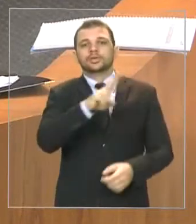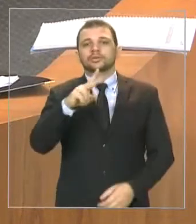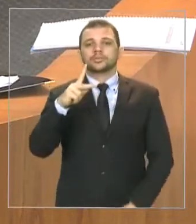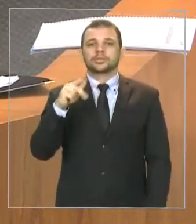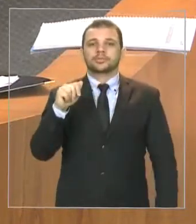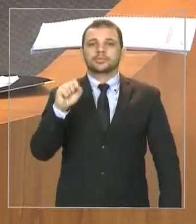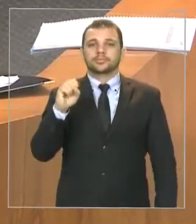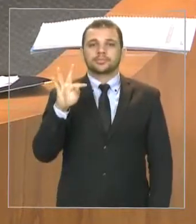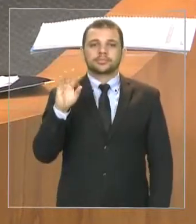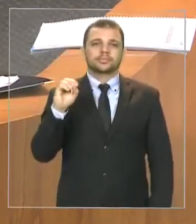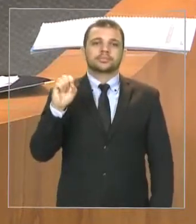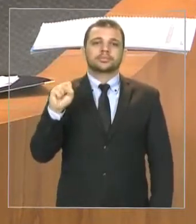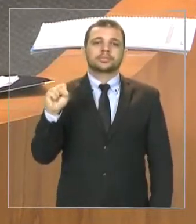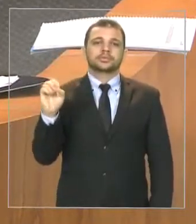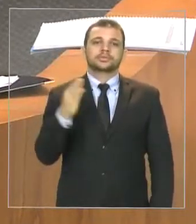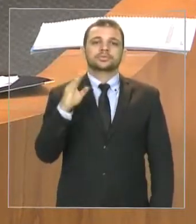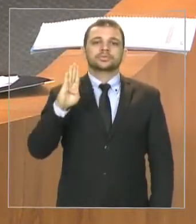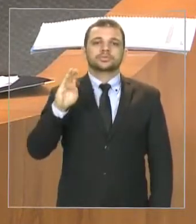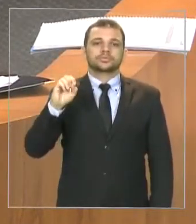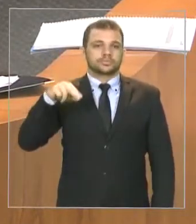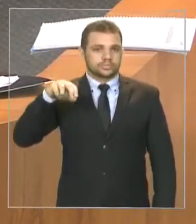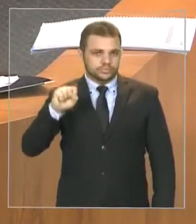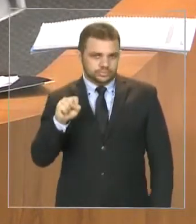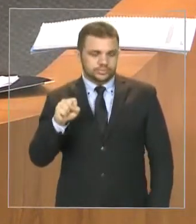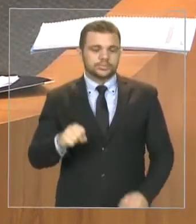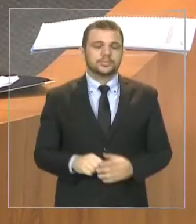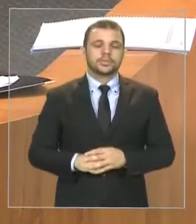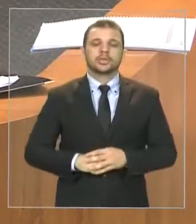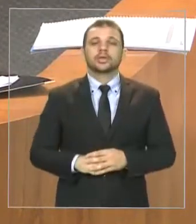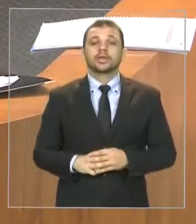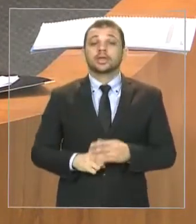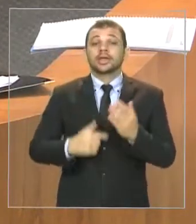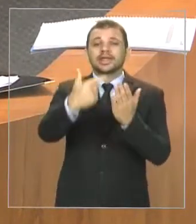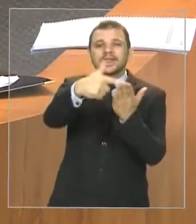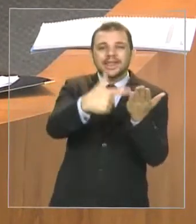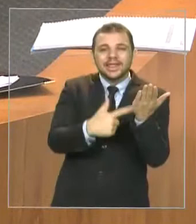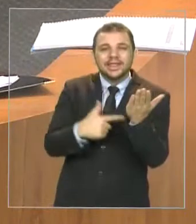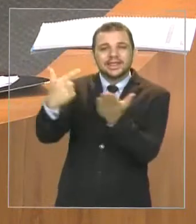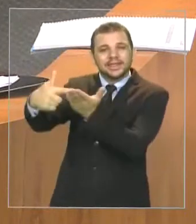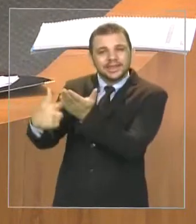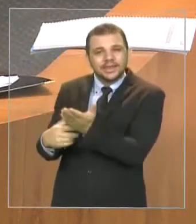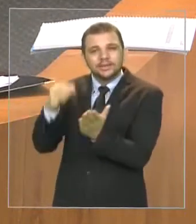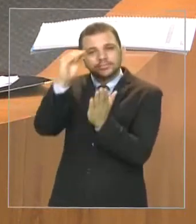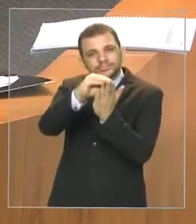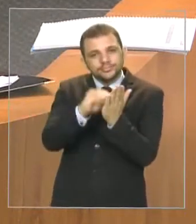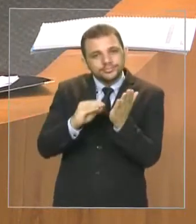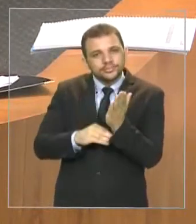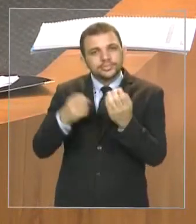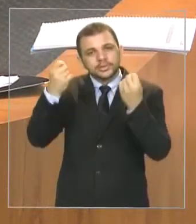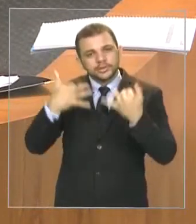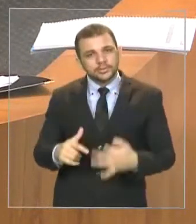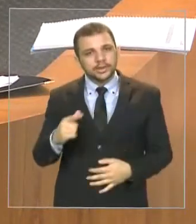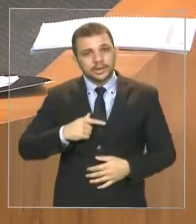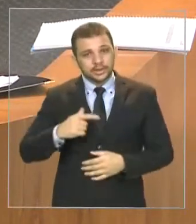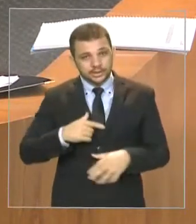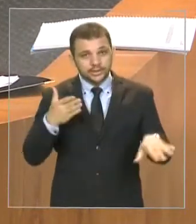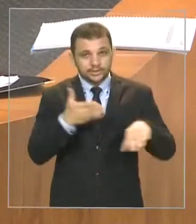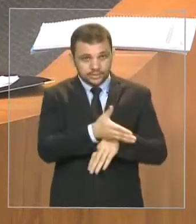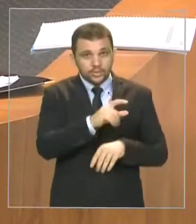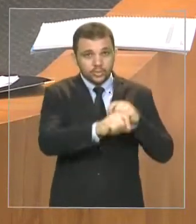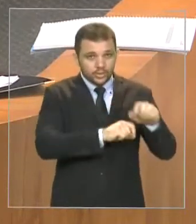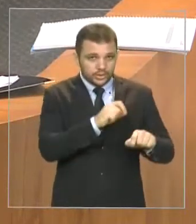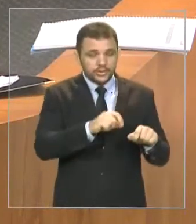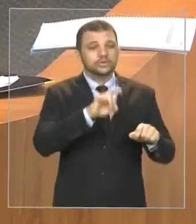também aqui na relação que a escola em Pastos Bons teve uma intervenção, foi reformada. Só pintaram o muro.